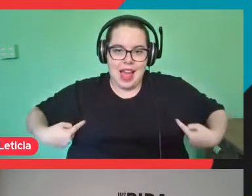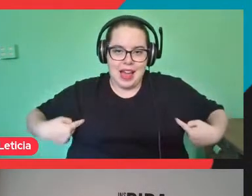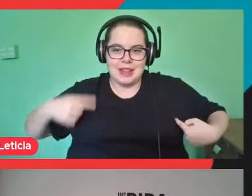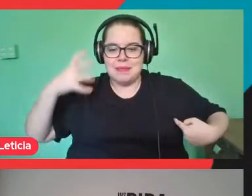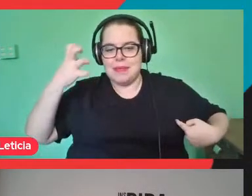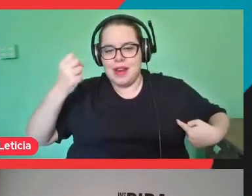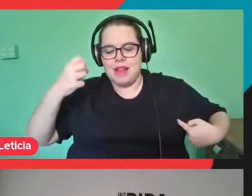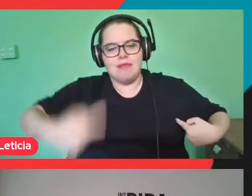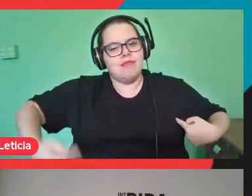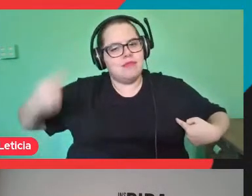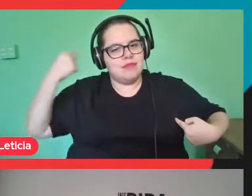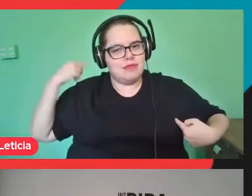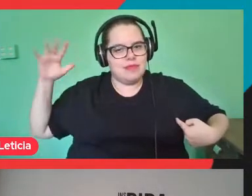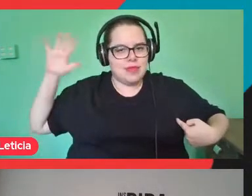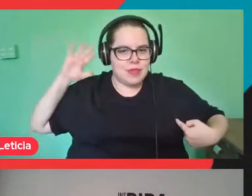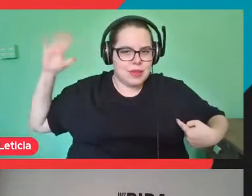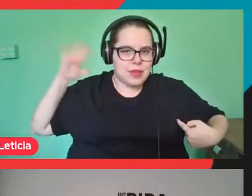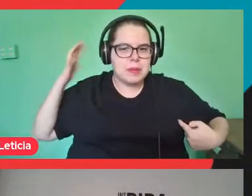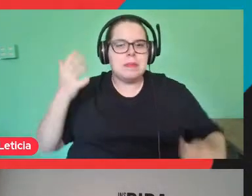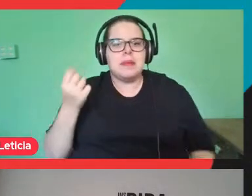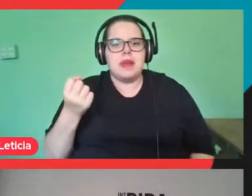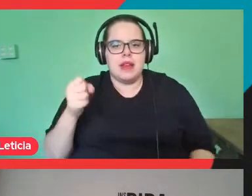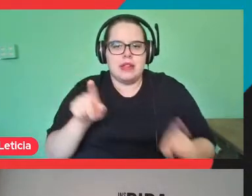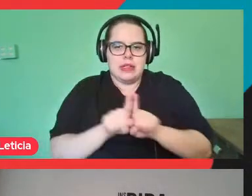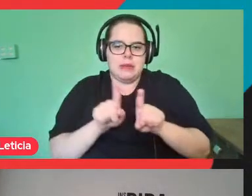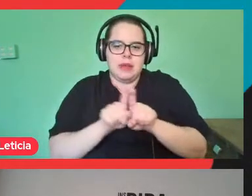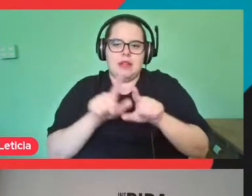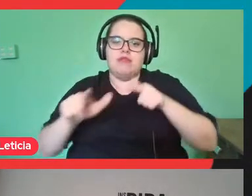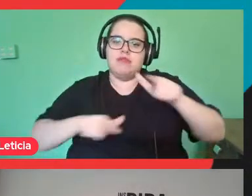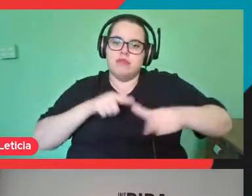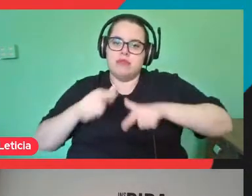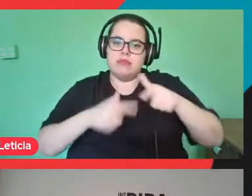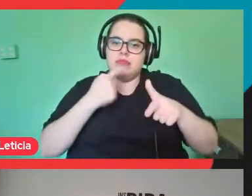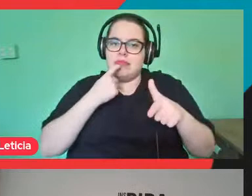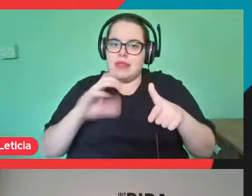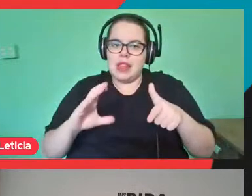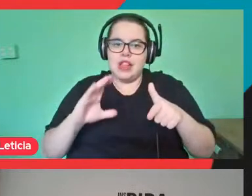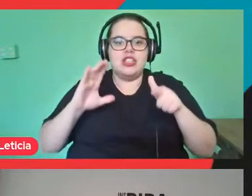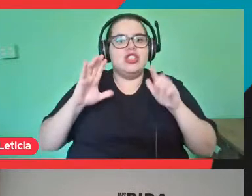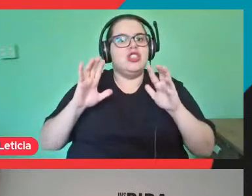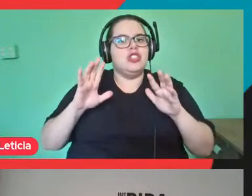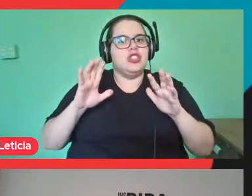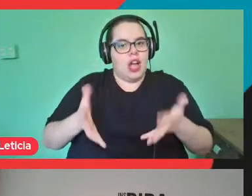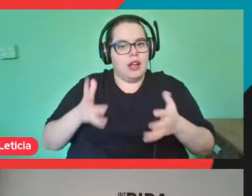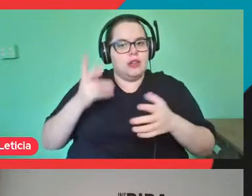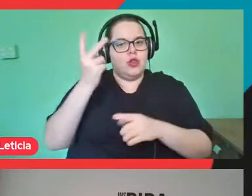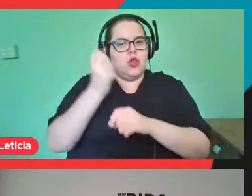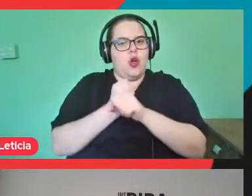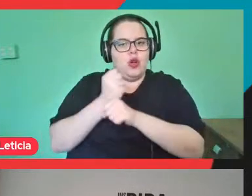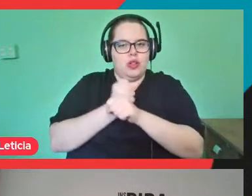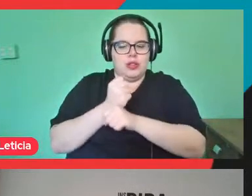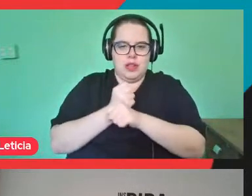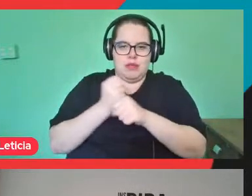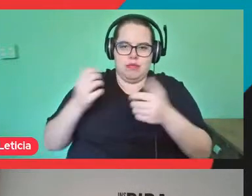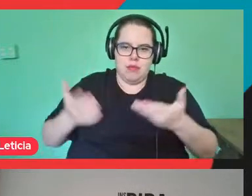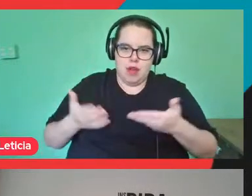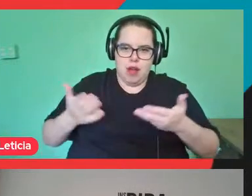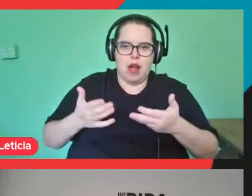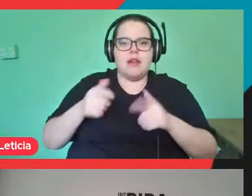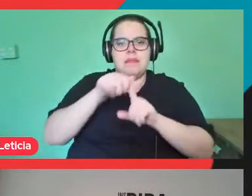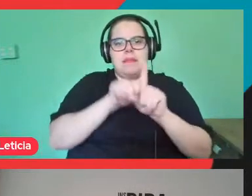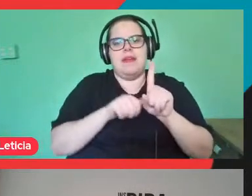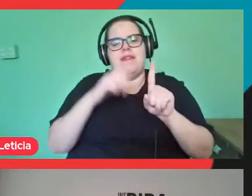e ao fundo tem uma parede branca também. Eu trabalho na CIT fazem 2 anos, recém-completados agora em